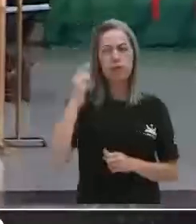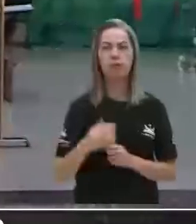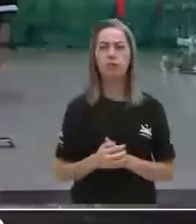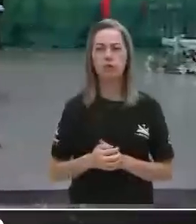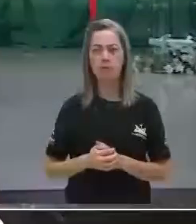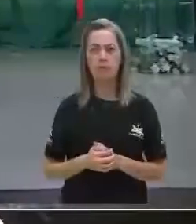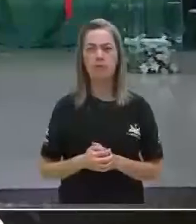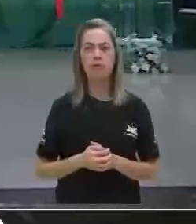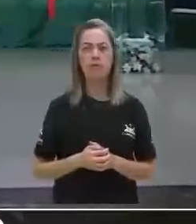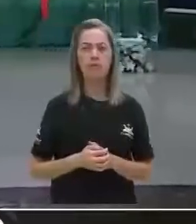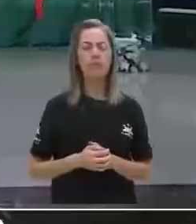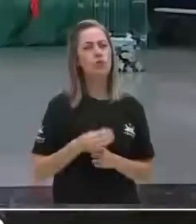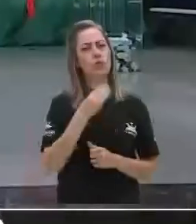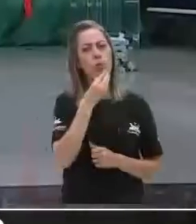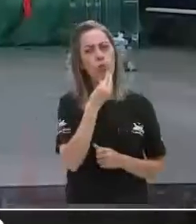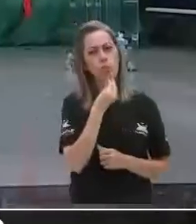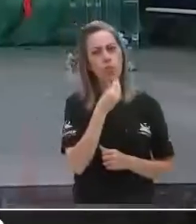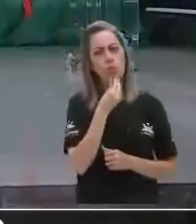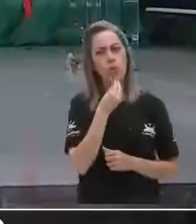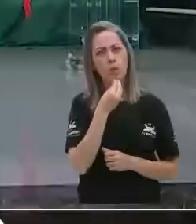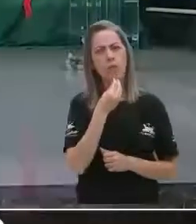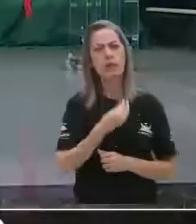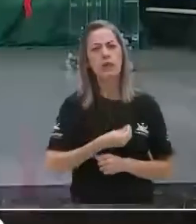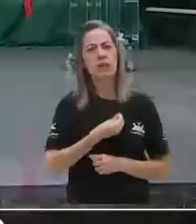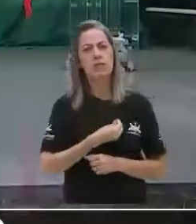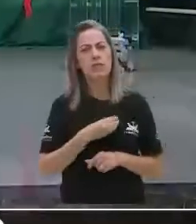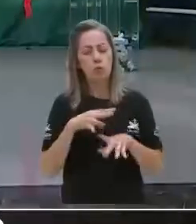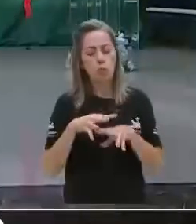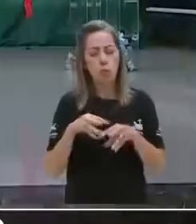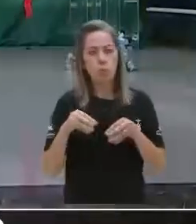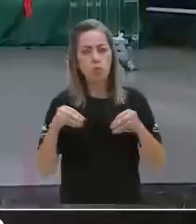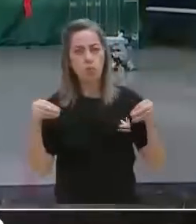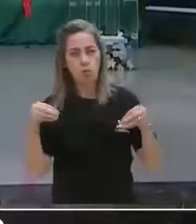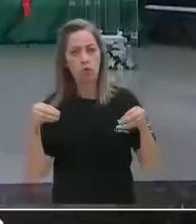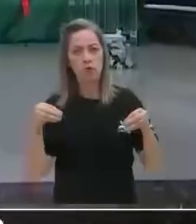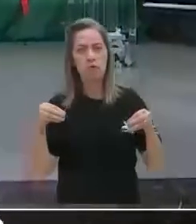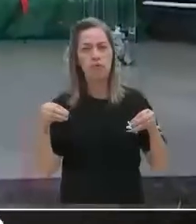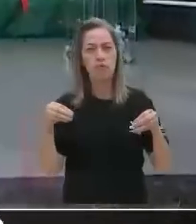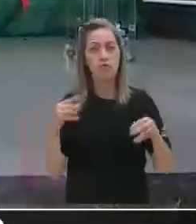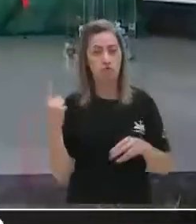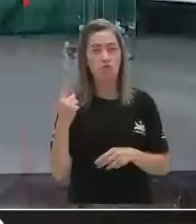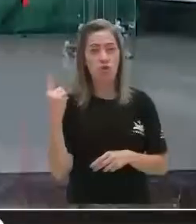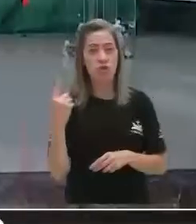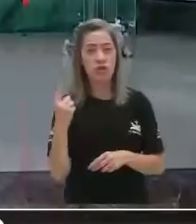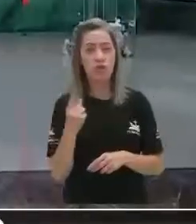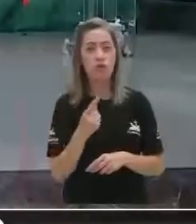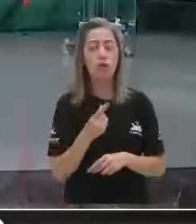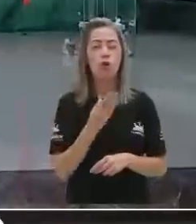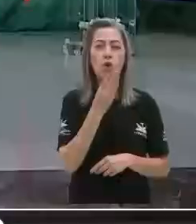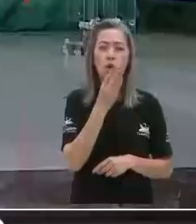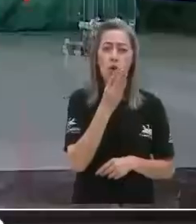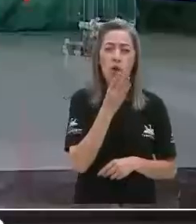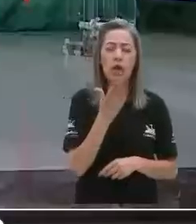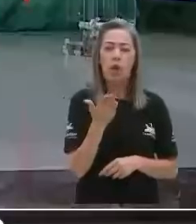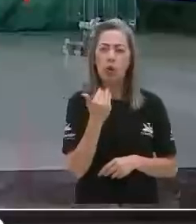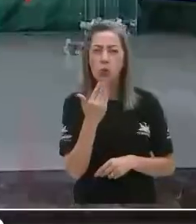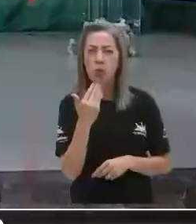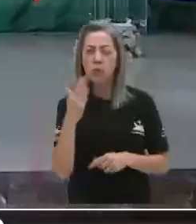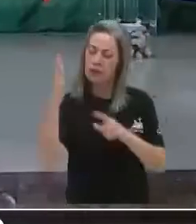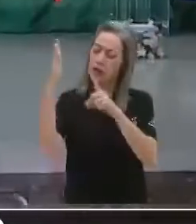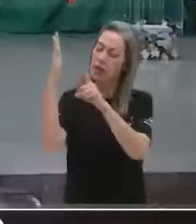João, um homem que vivia no deserto, ascético, comia gafanhoto, mel